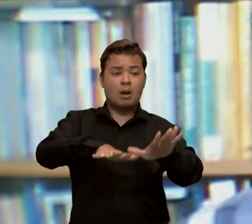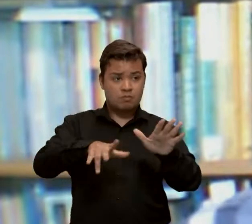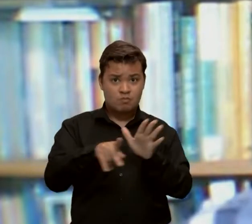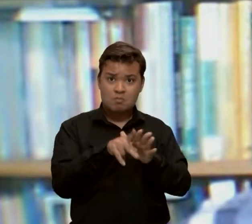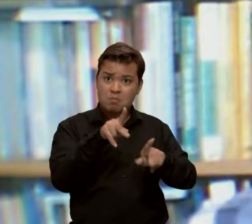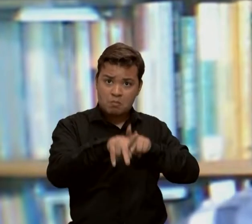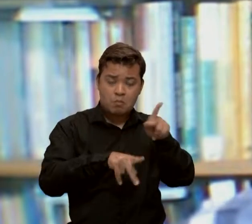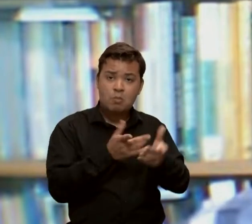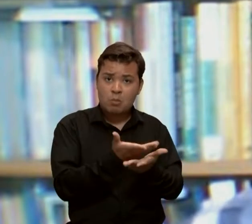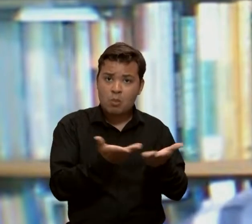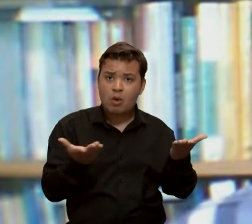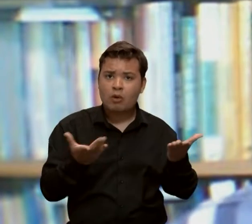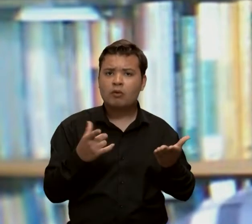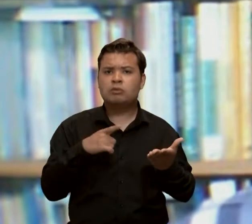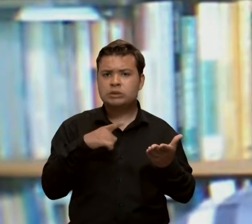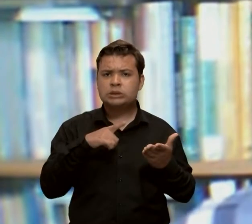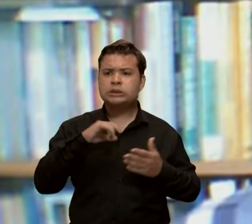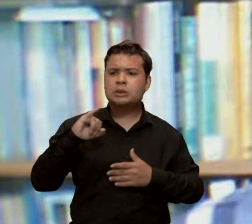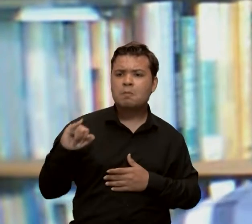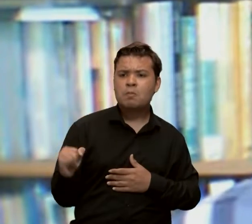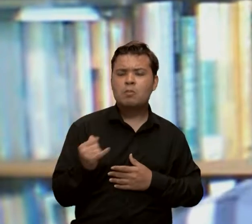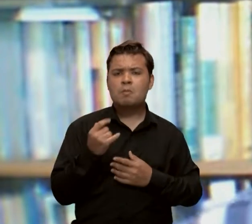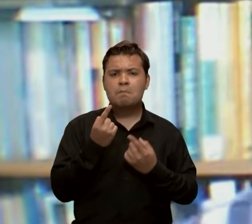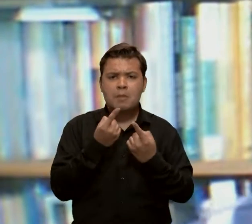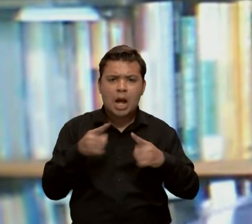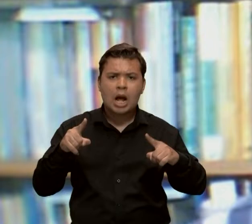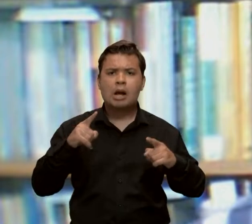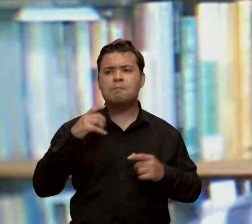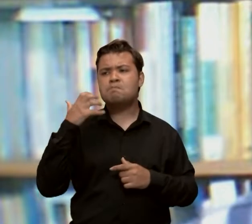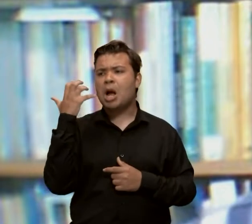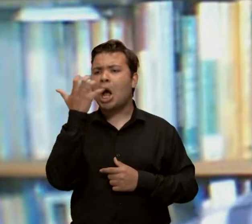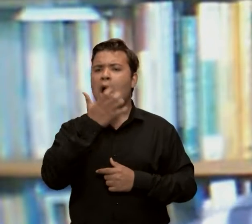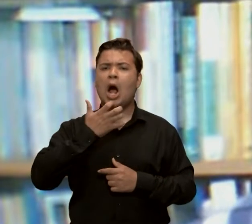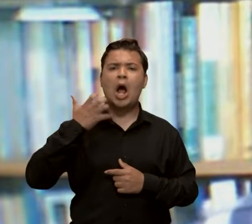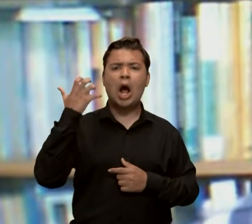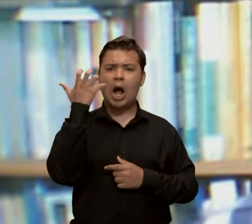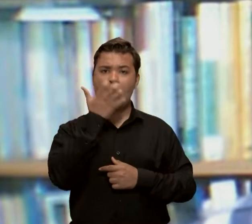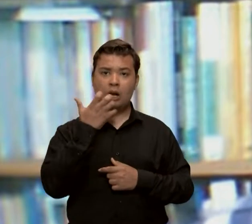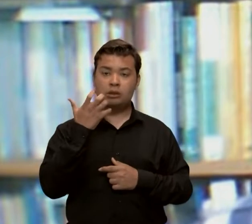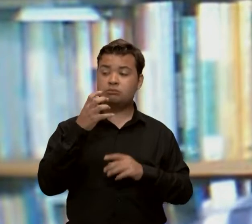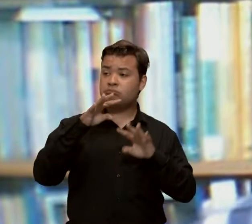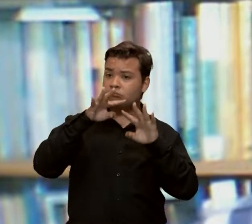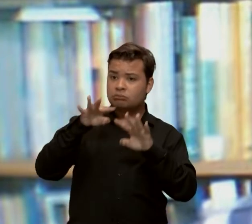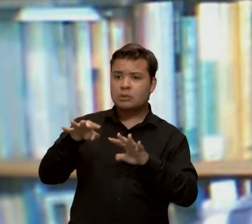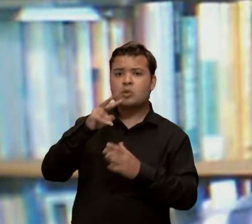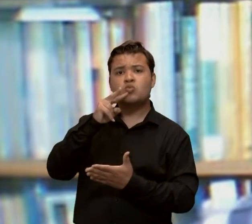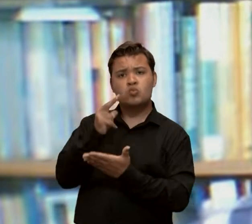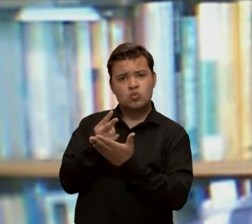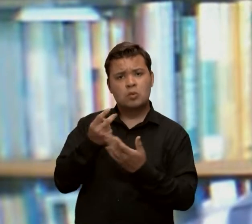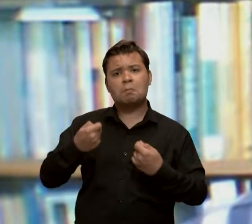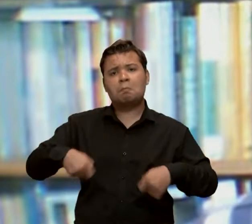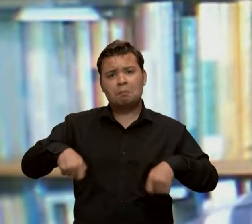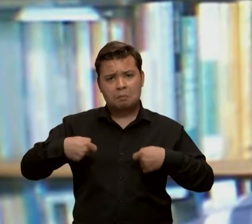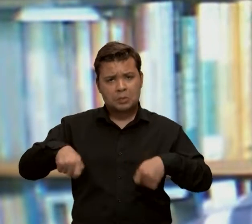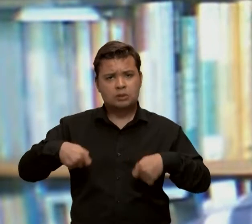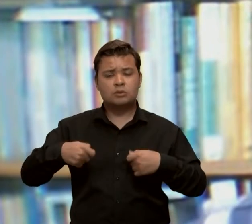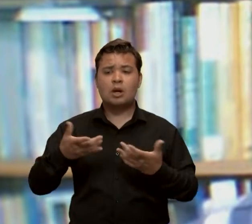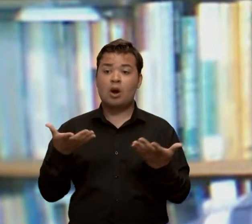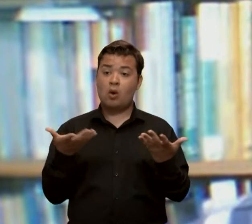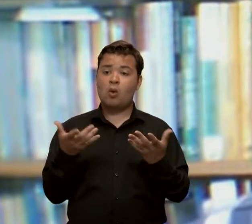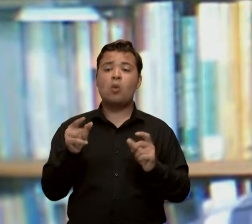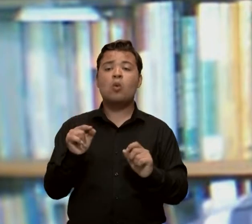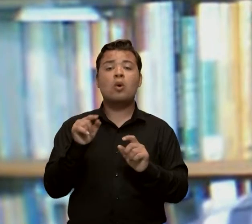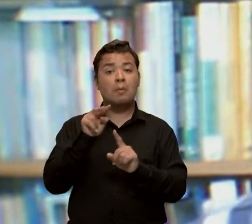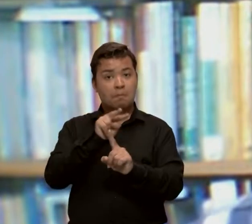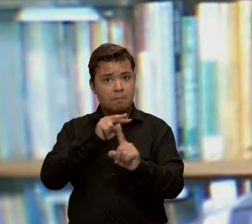se utilizam do canto, precisam ser reconhecidas hoje nesta